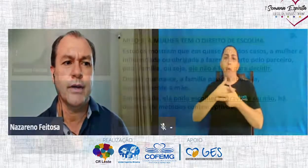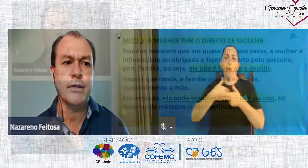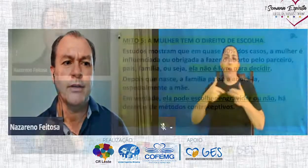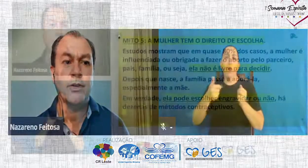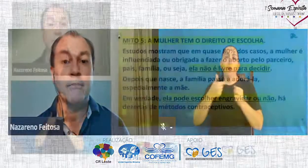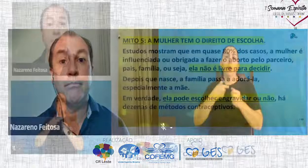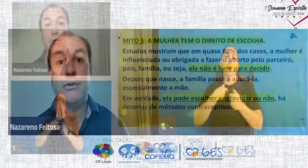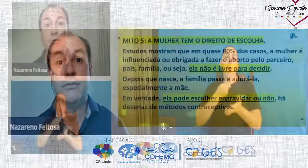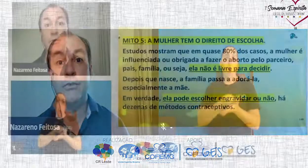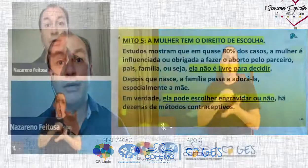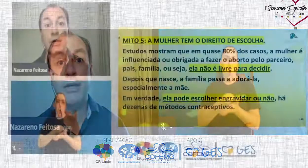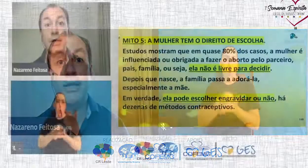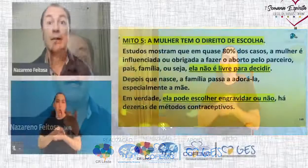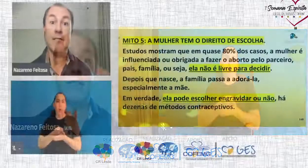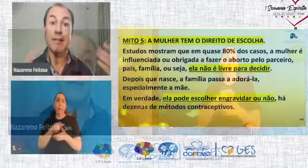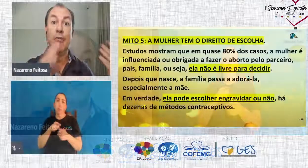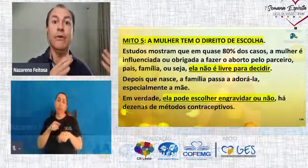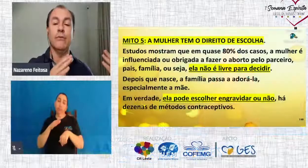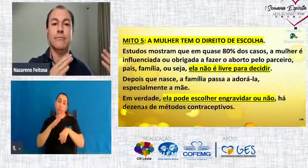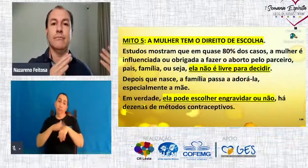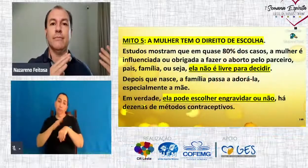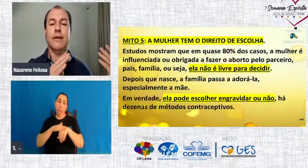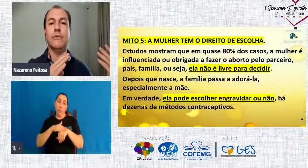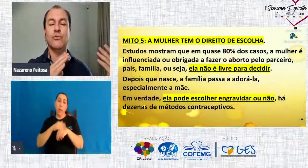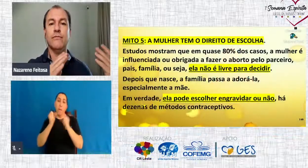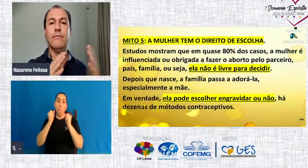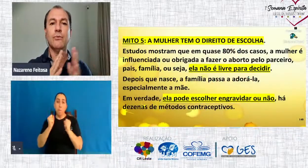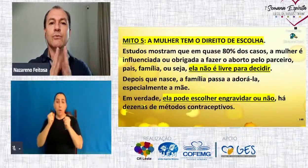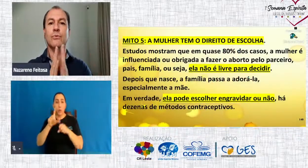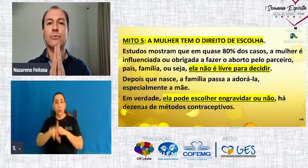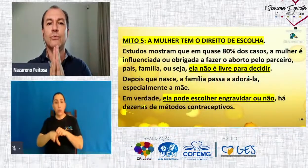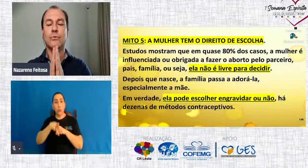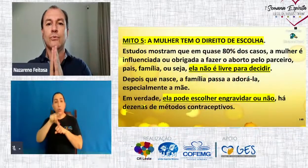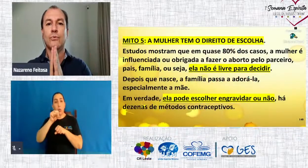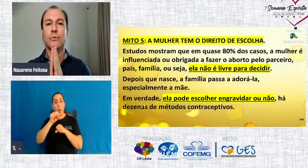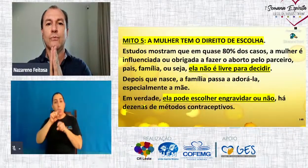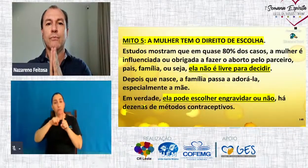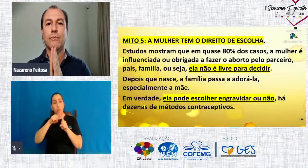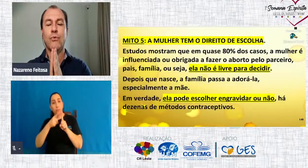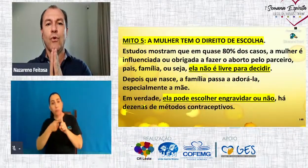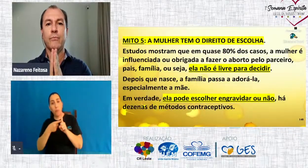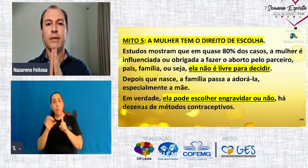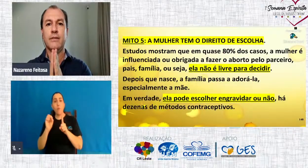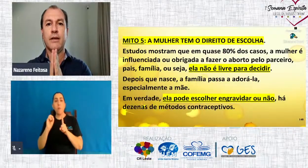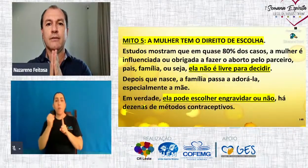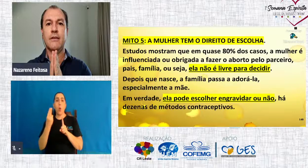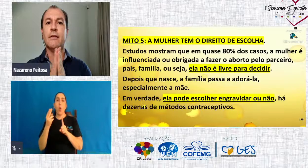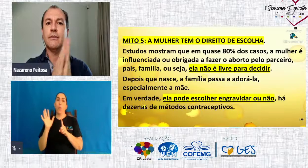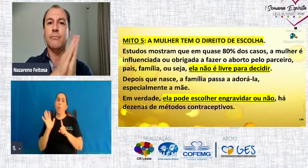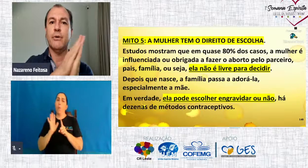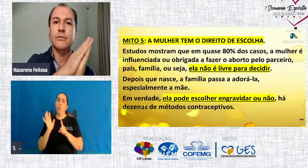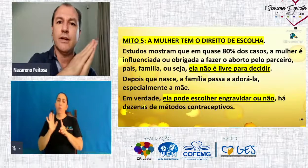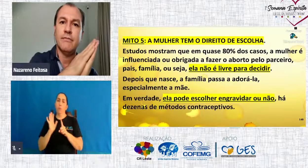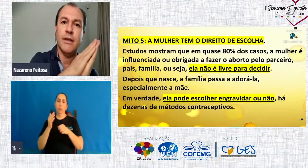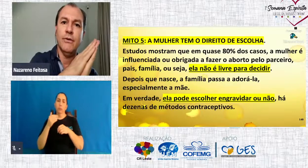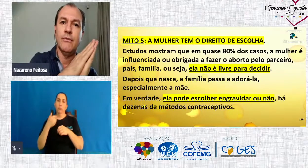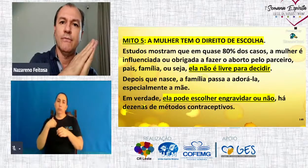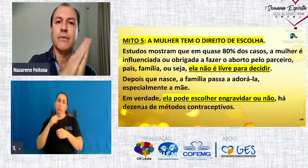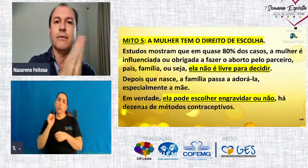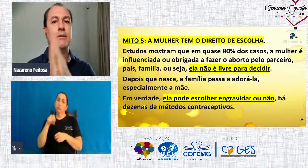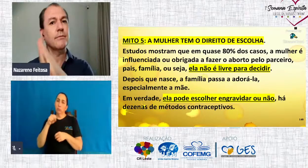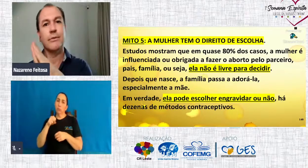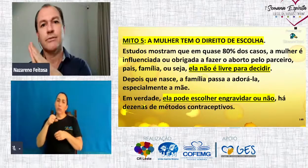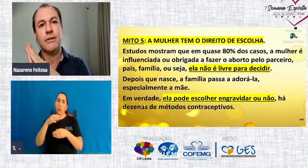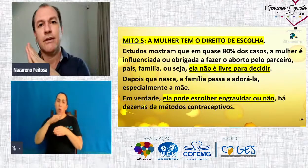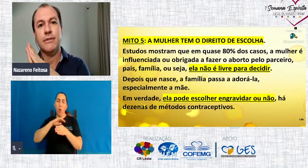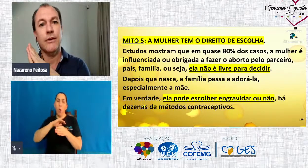em verdade, ela pode escolher engravidar ou não. Eu sou a favor do meu corpo, minhas regras. Você pode engravidar ou